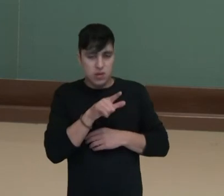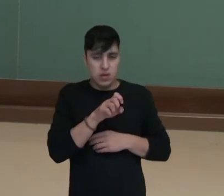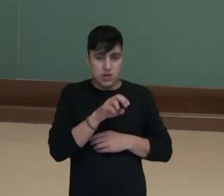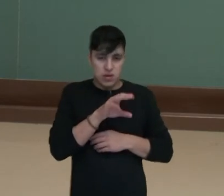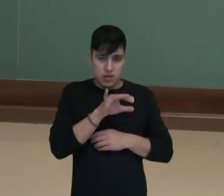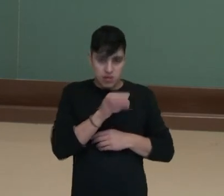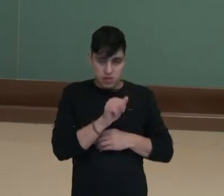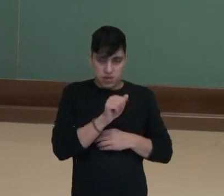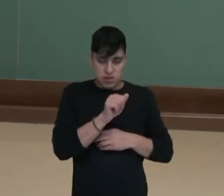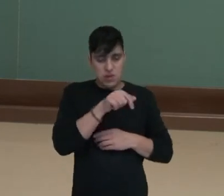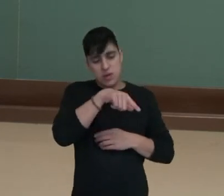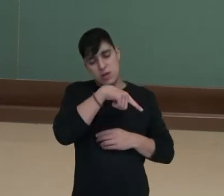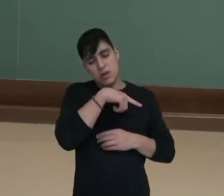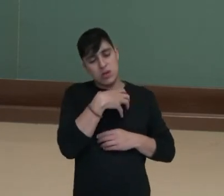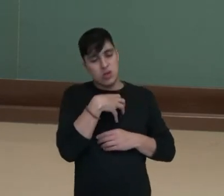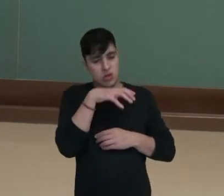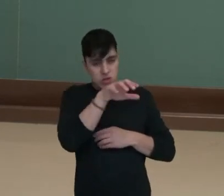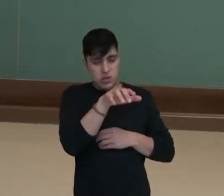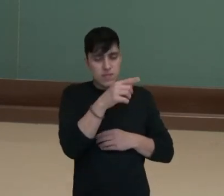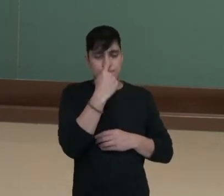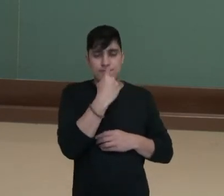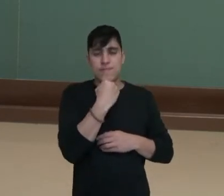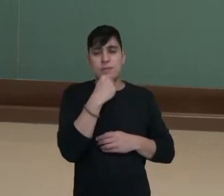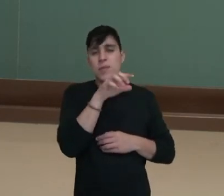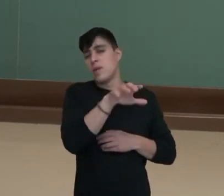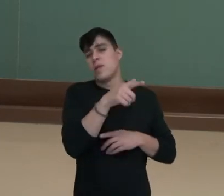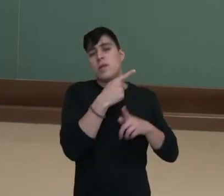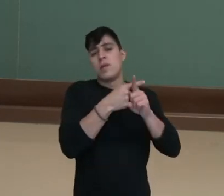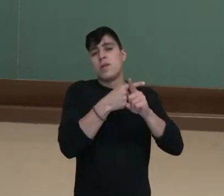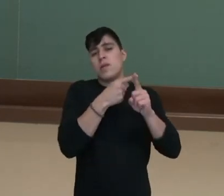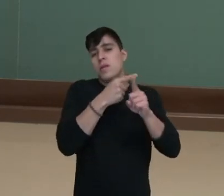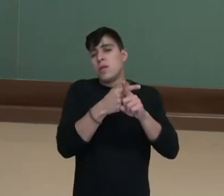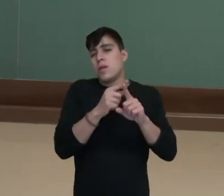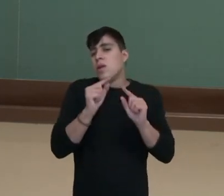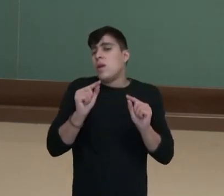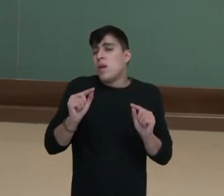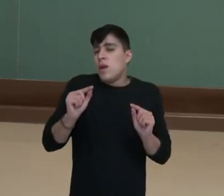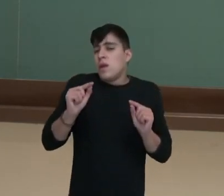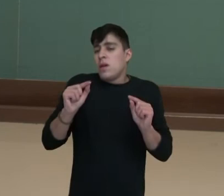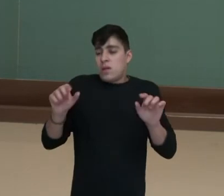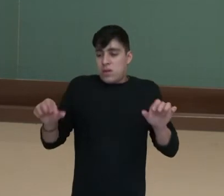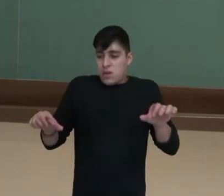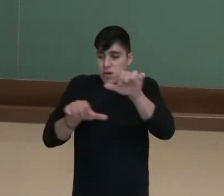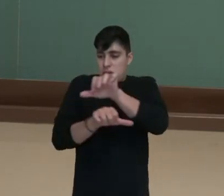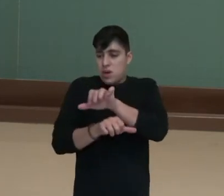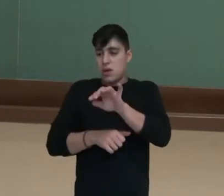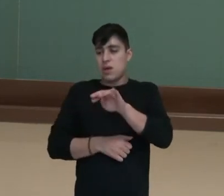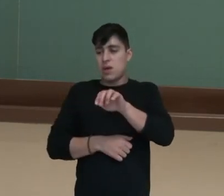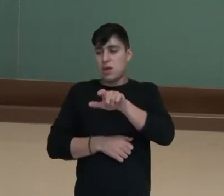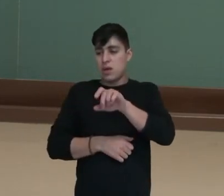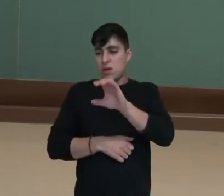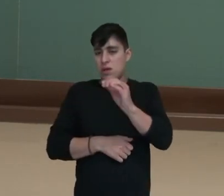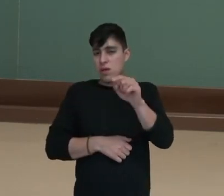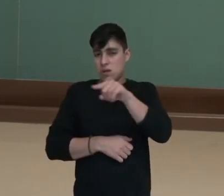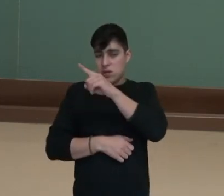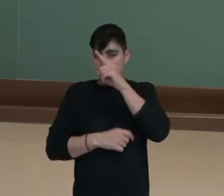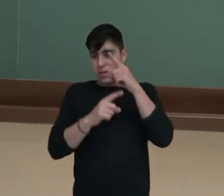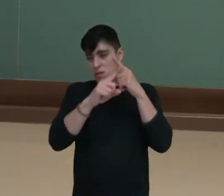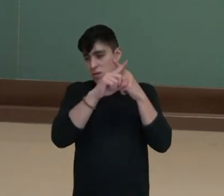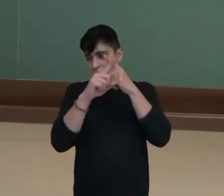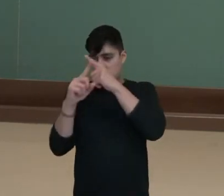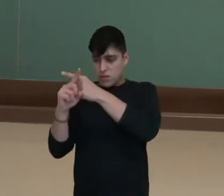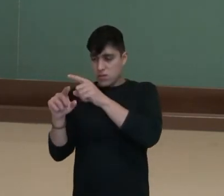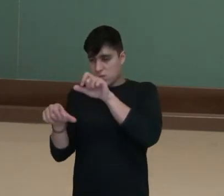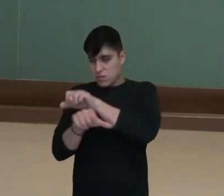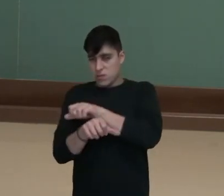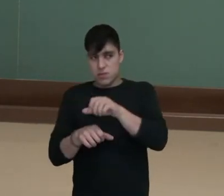ela tem essa condição fenotípica por causa de uma translocação entre os cromossomos não homólogos. Então